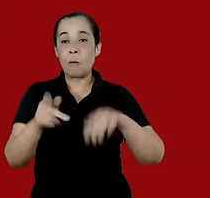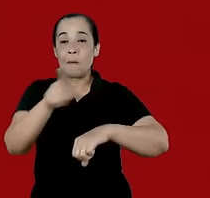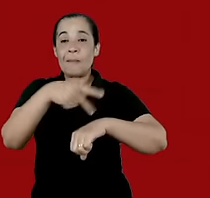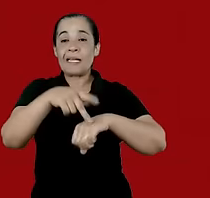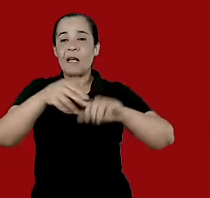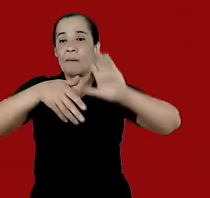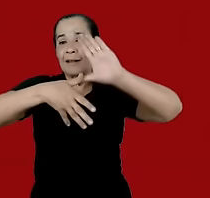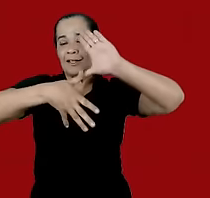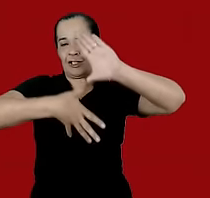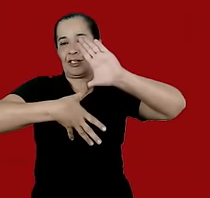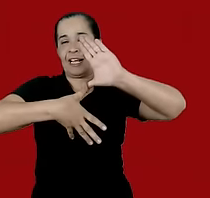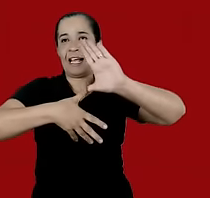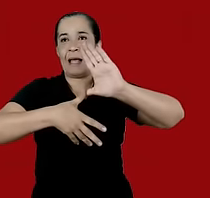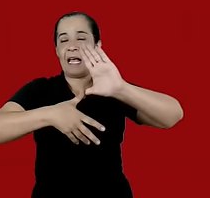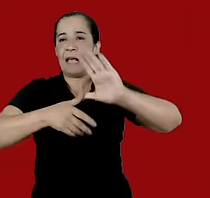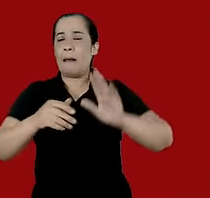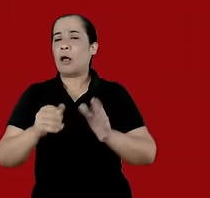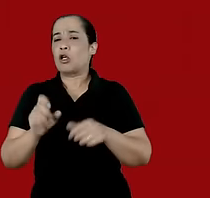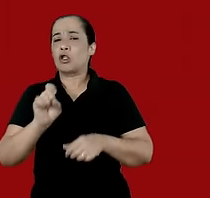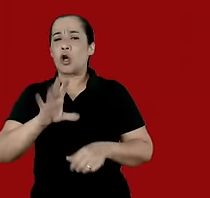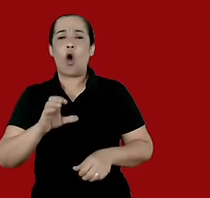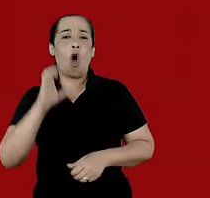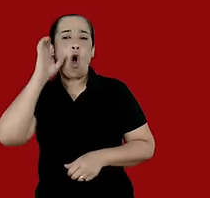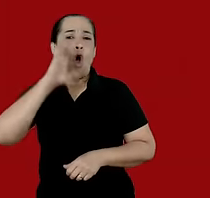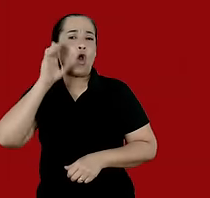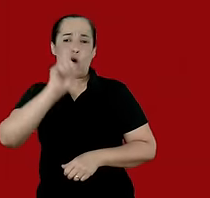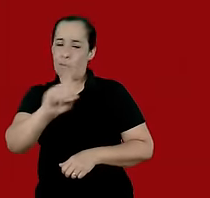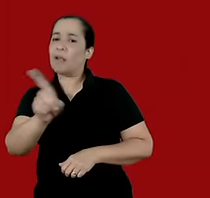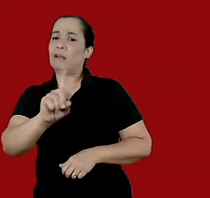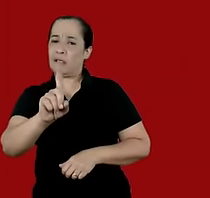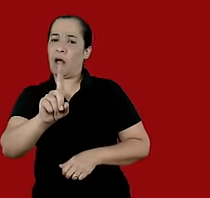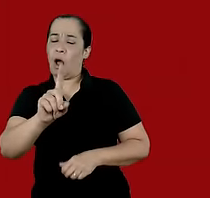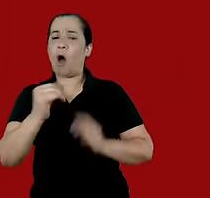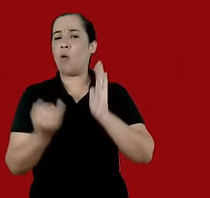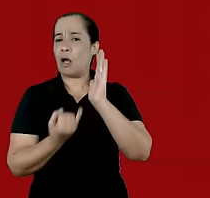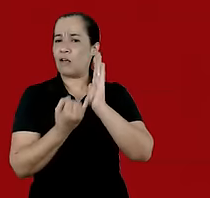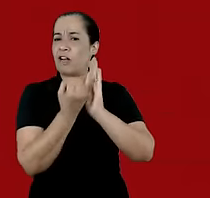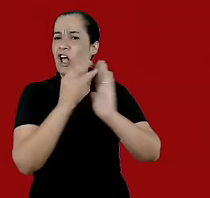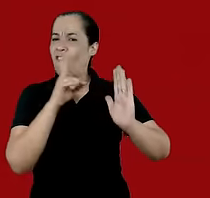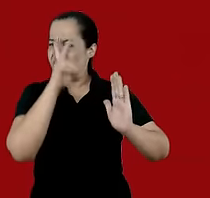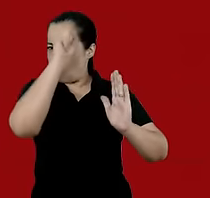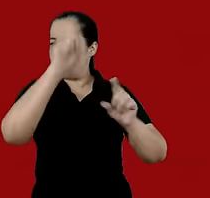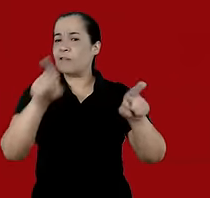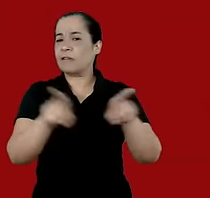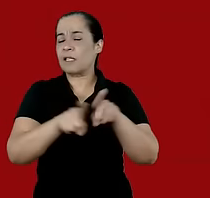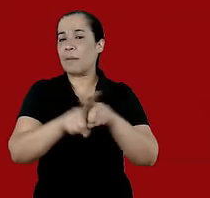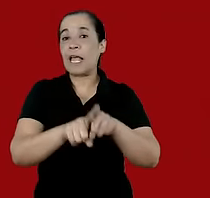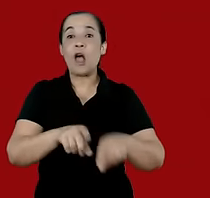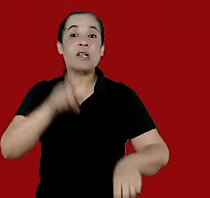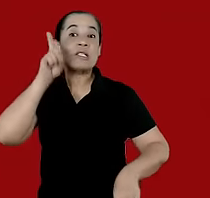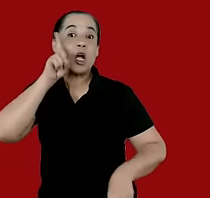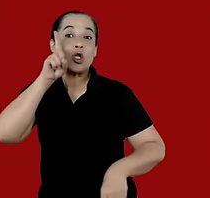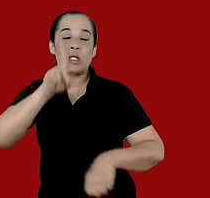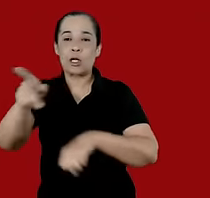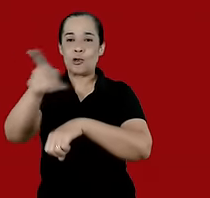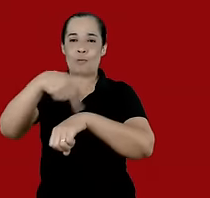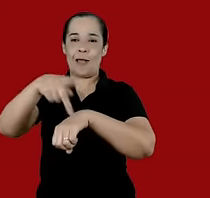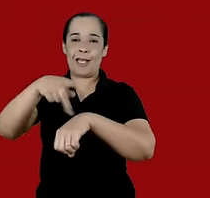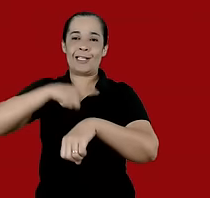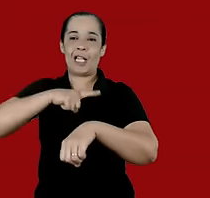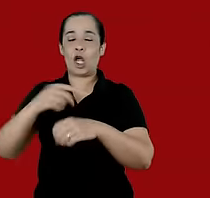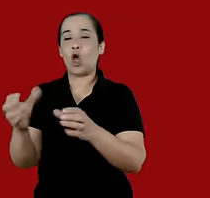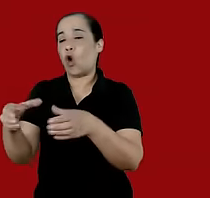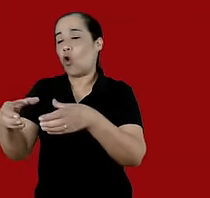da Colômbia a gente vê também um processo de desinflação bastante forte e quando a gente olha os Estados Unidos a gente teve dois núcleos do estado dois